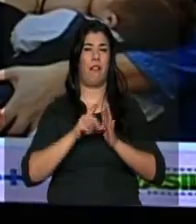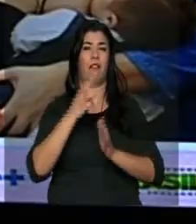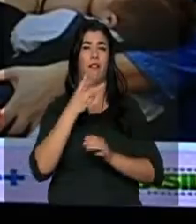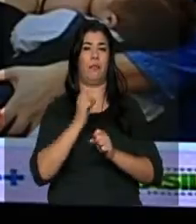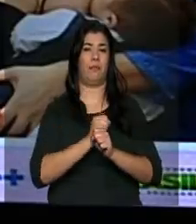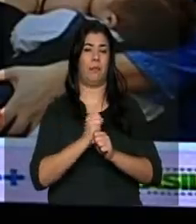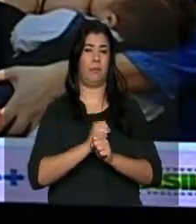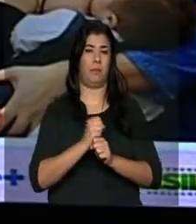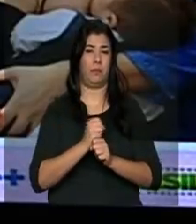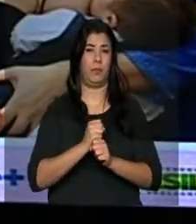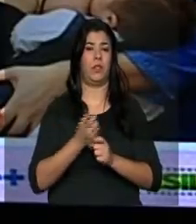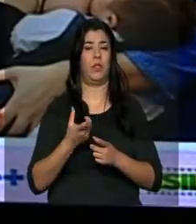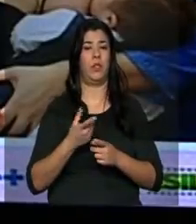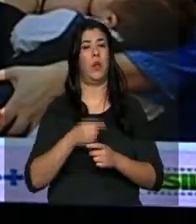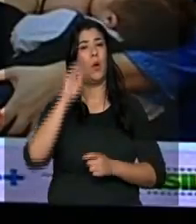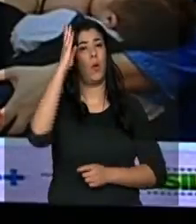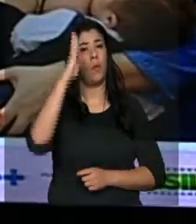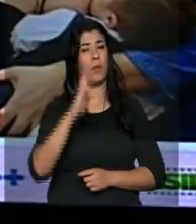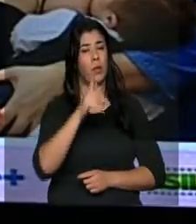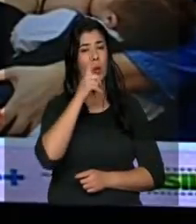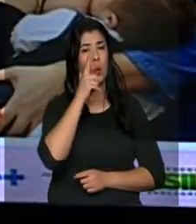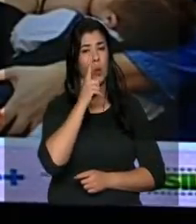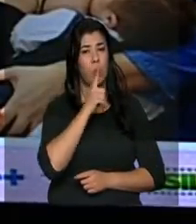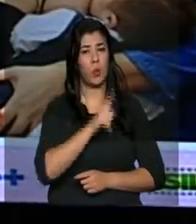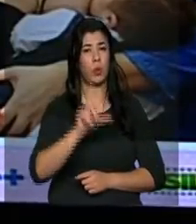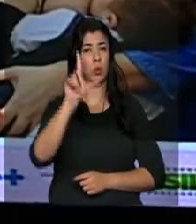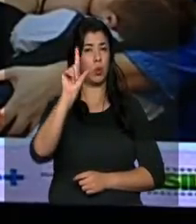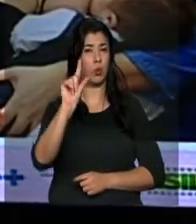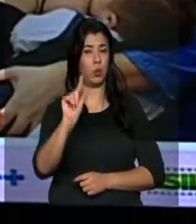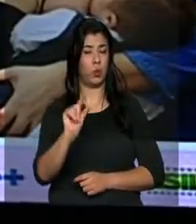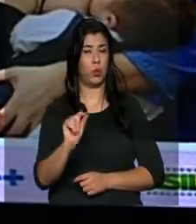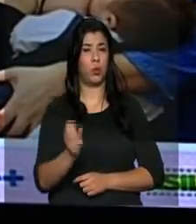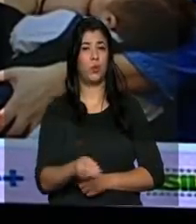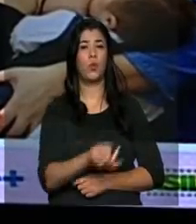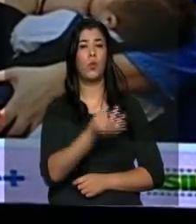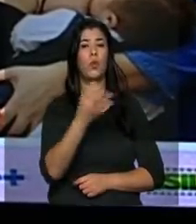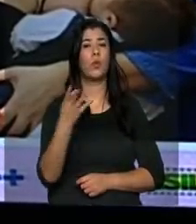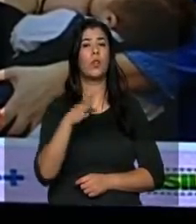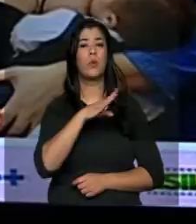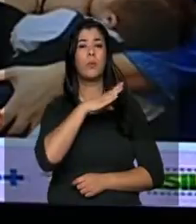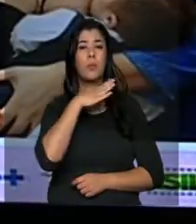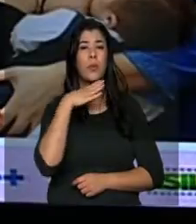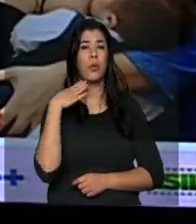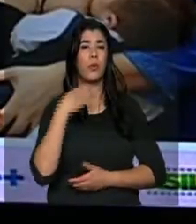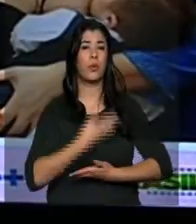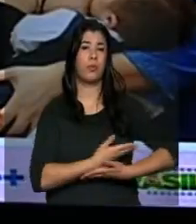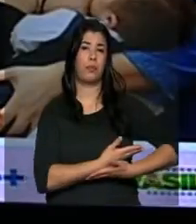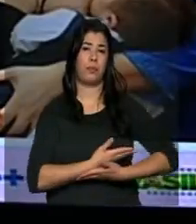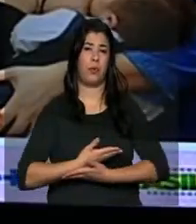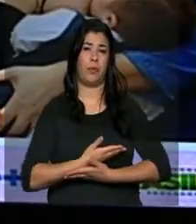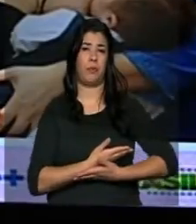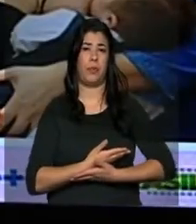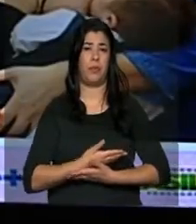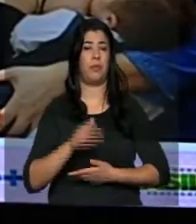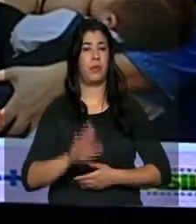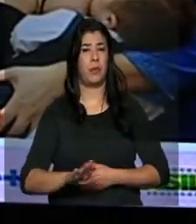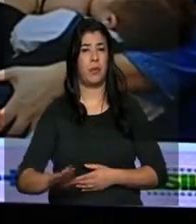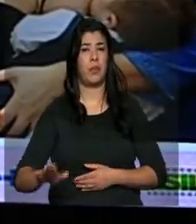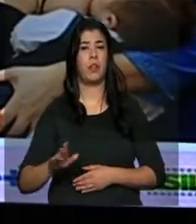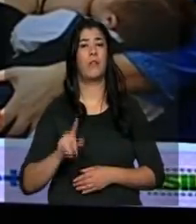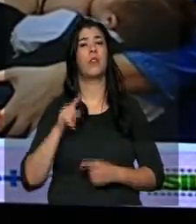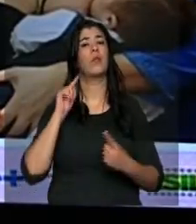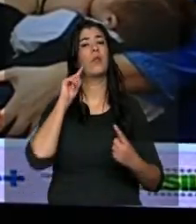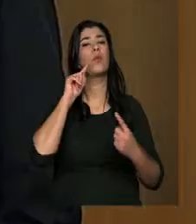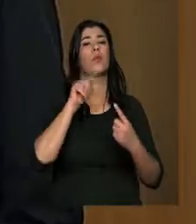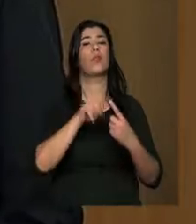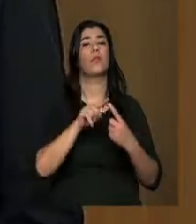redução estupenda que o Brasil conseguiu na redução na mortalidade infantil e na infância são fruto, entre outras